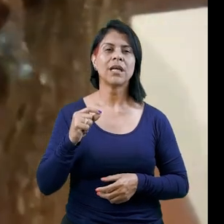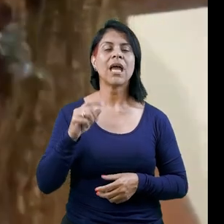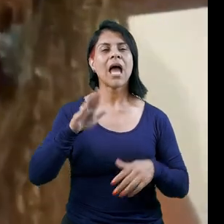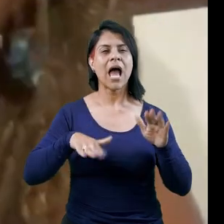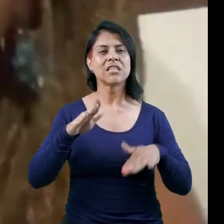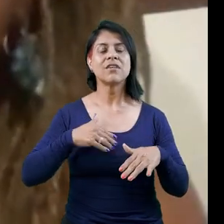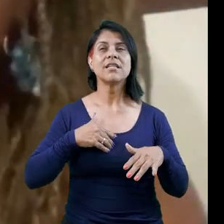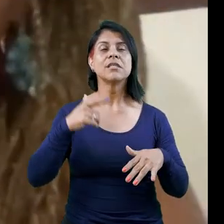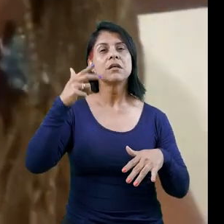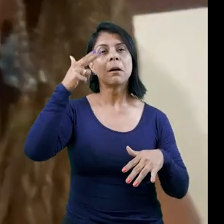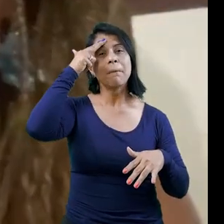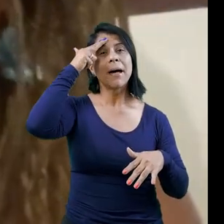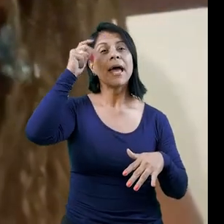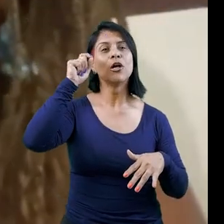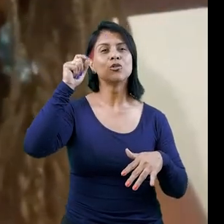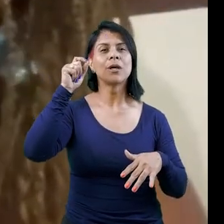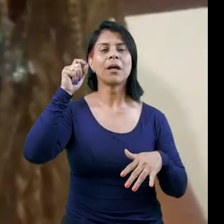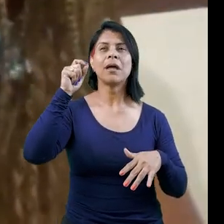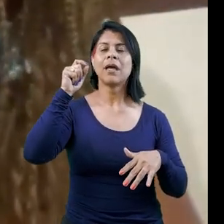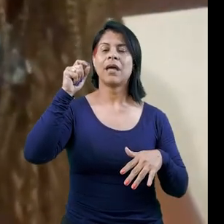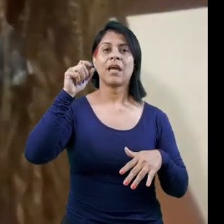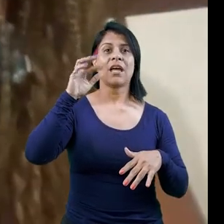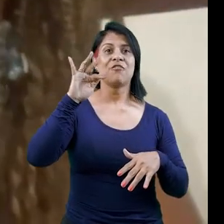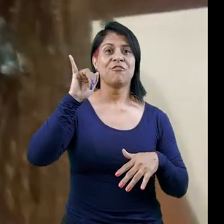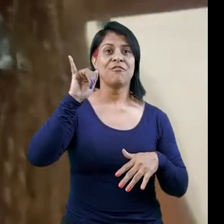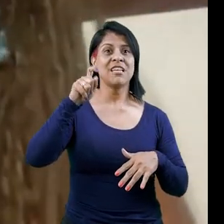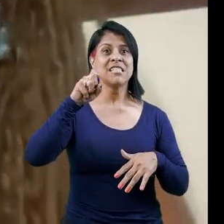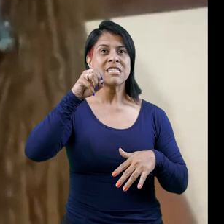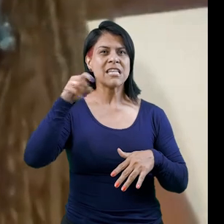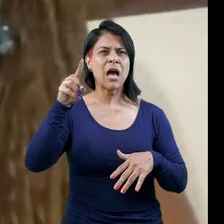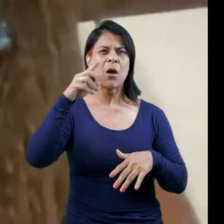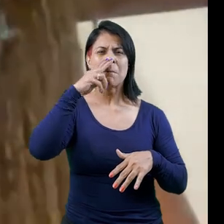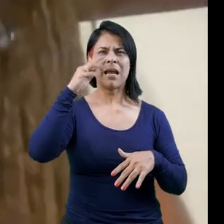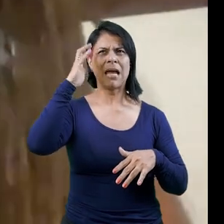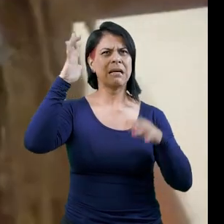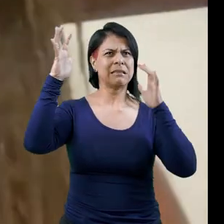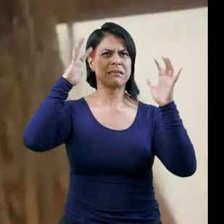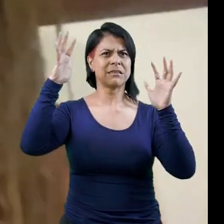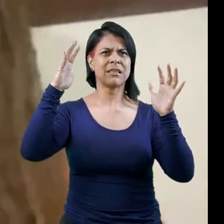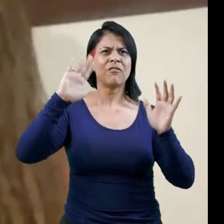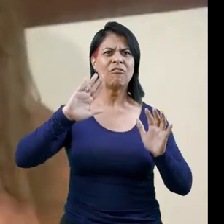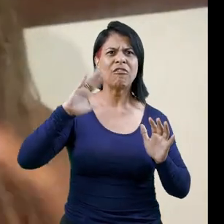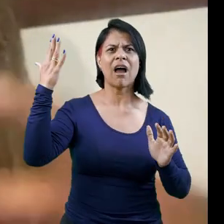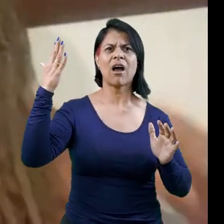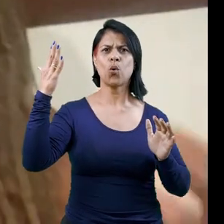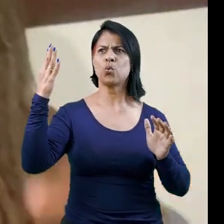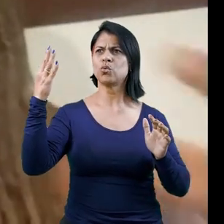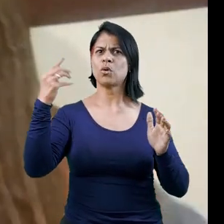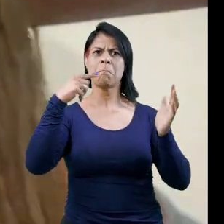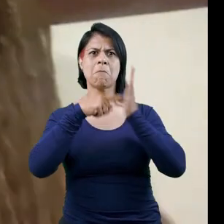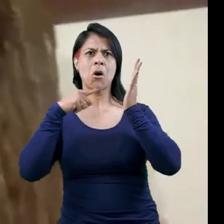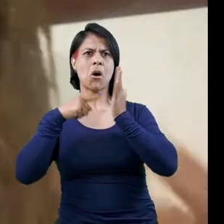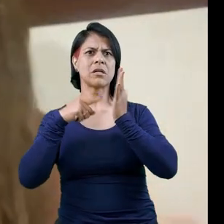numa ficção, num tempo fictício, que se coloca o tempo todo